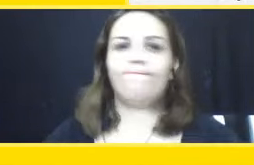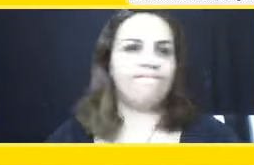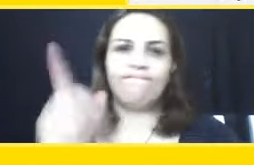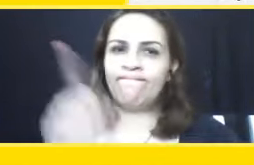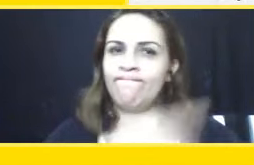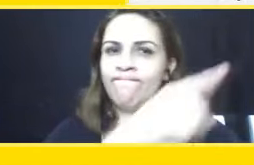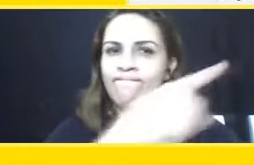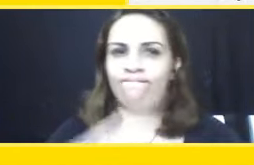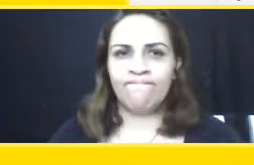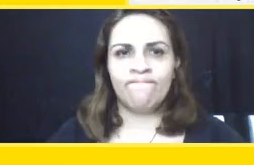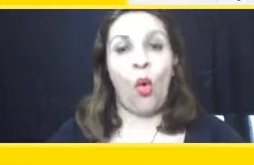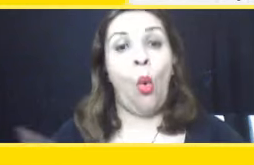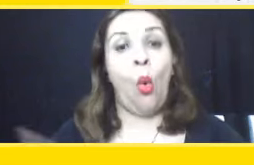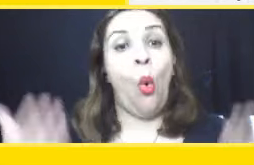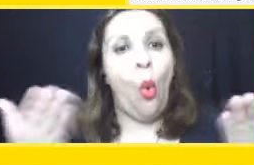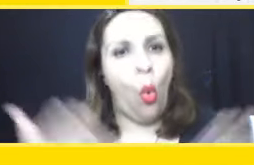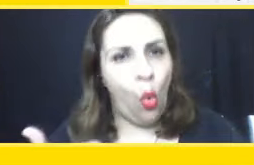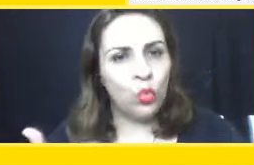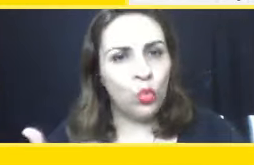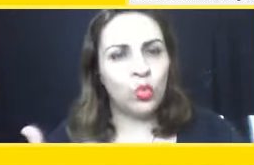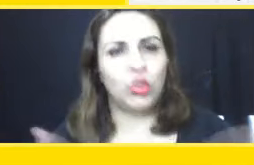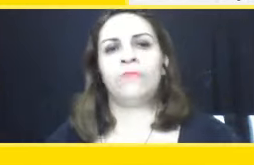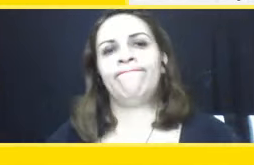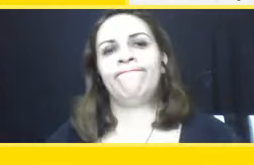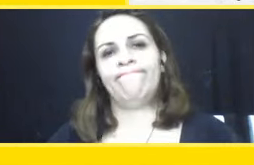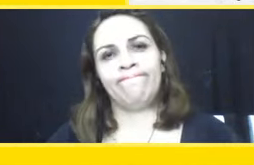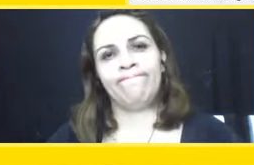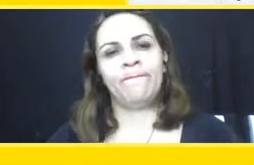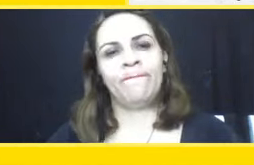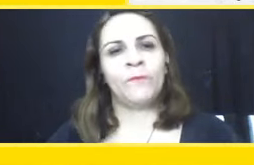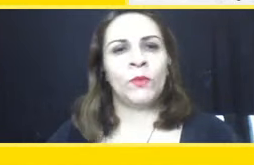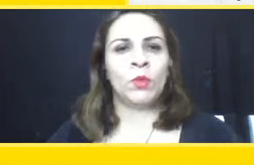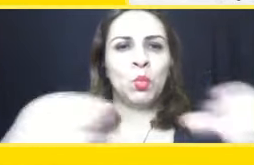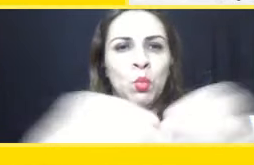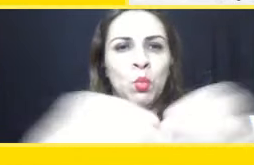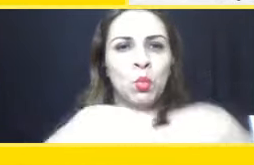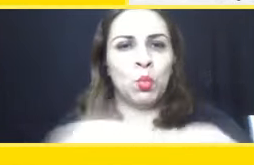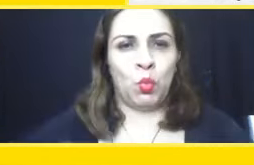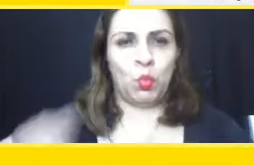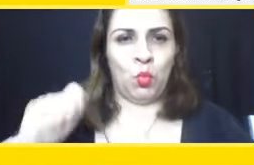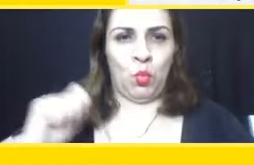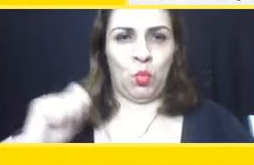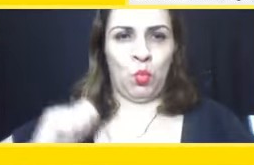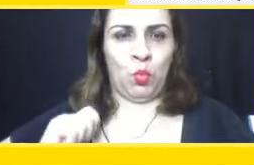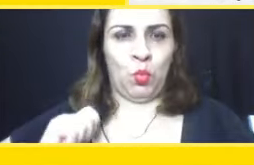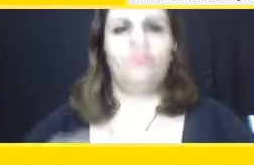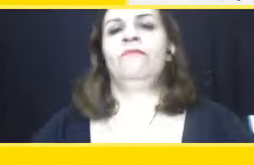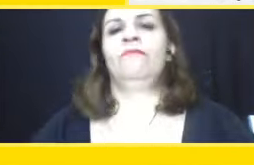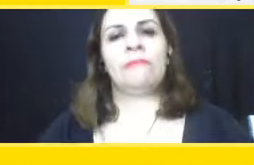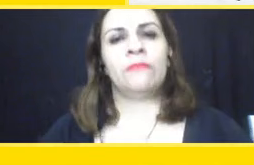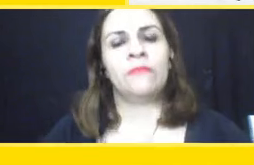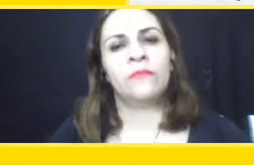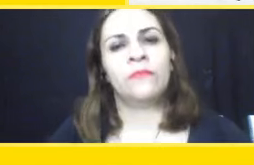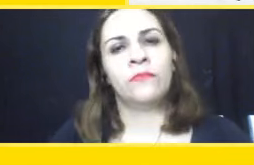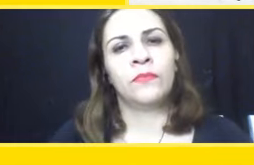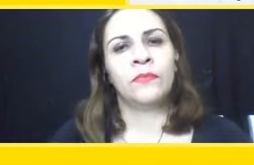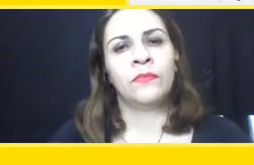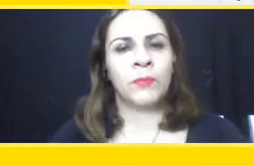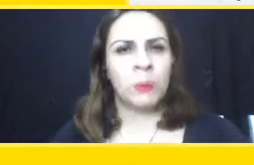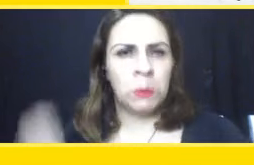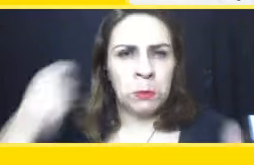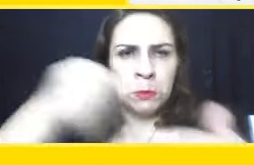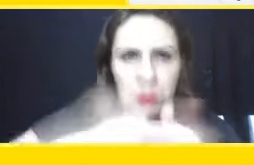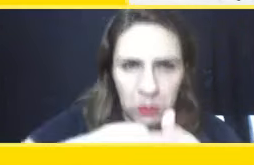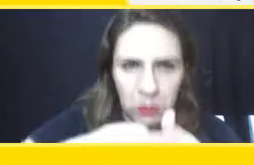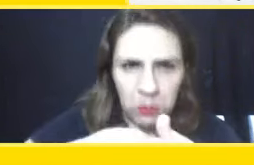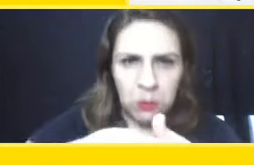ganho de causa. Hoje, a Câmara Legislativa, nós ingressamos, o deputado Rafael Prudente e eu, nós ingressamos no Tribunal de Justiça do